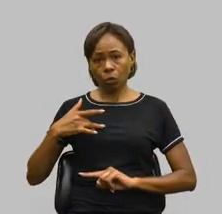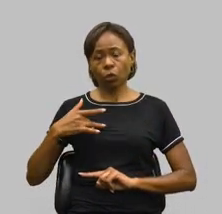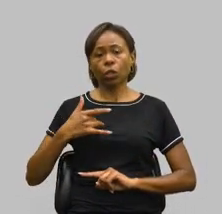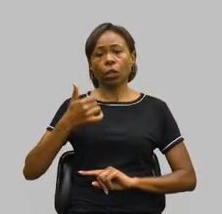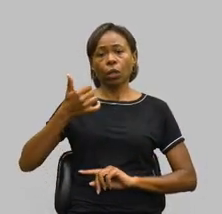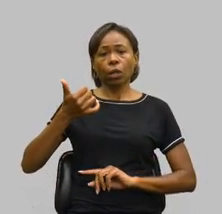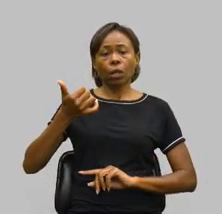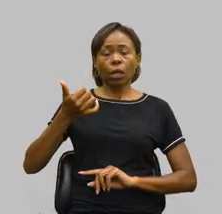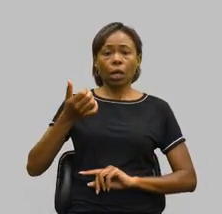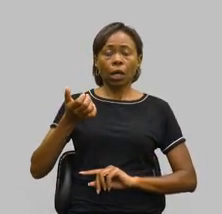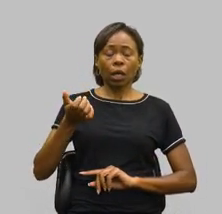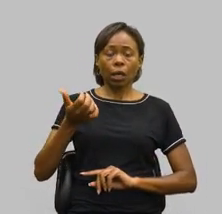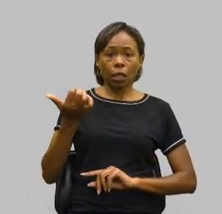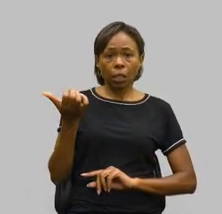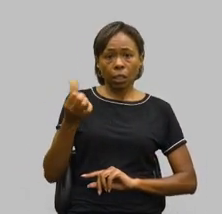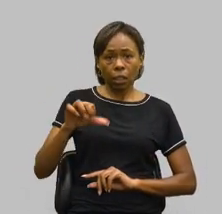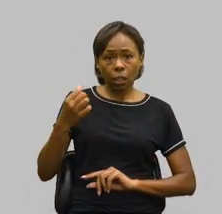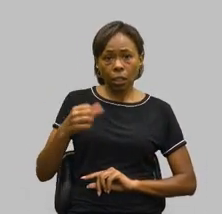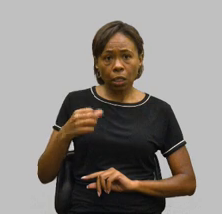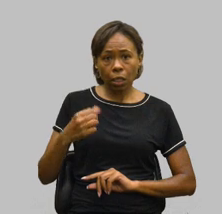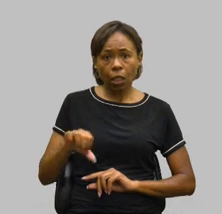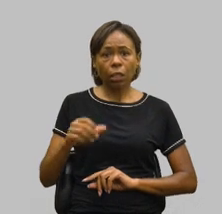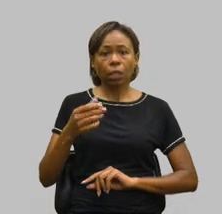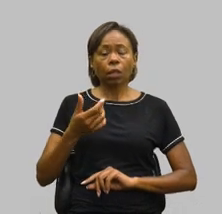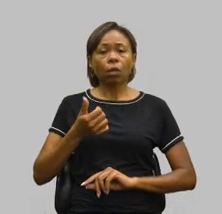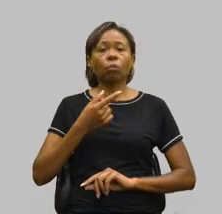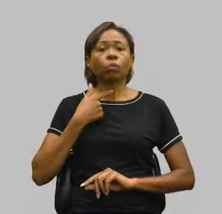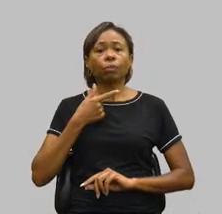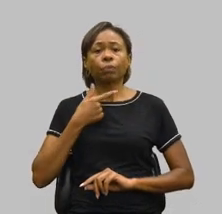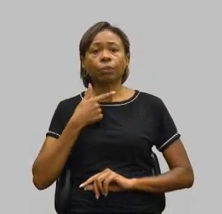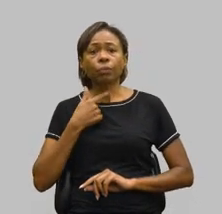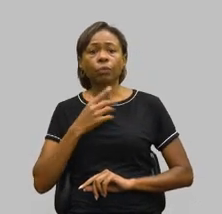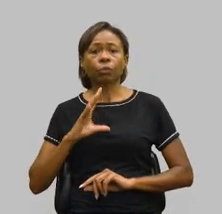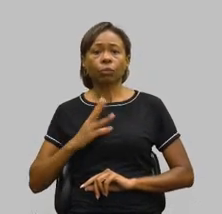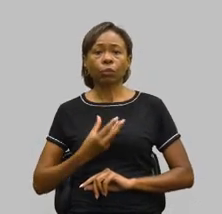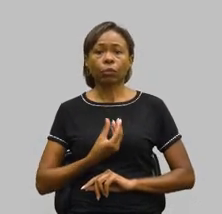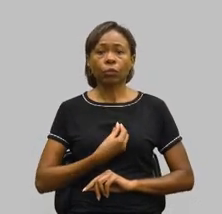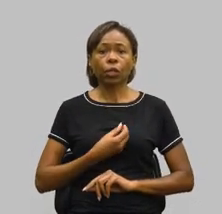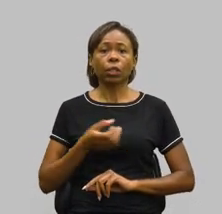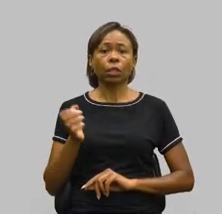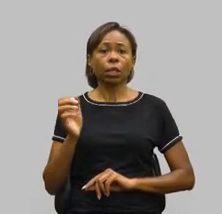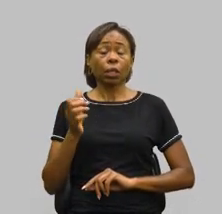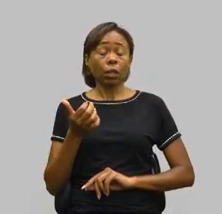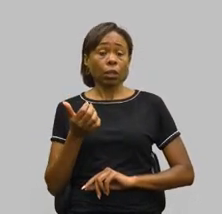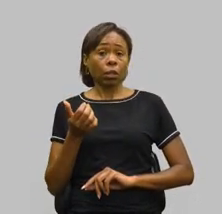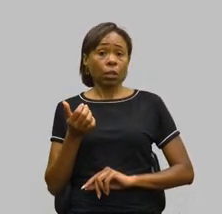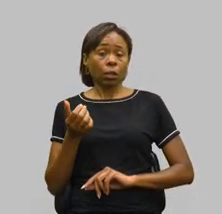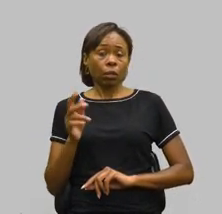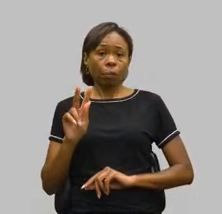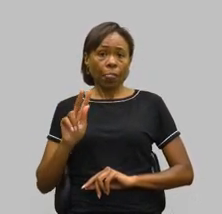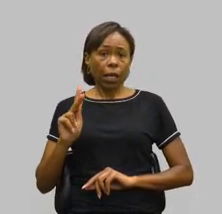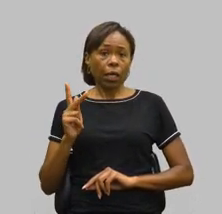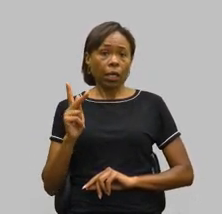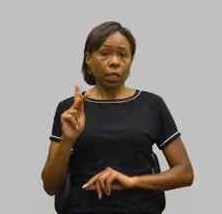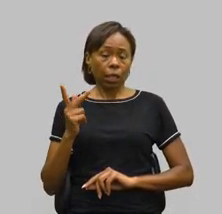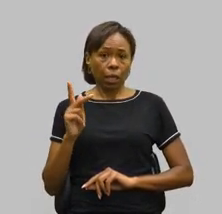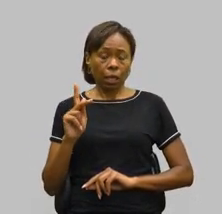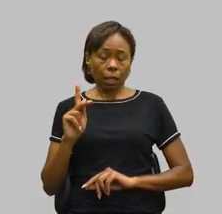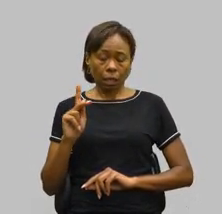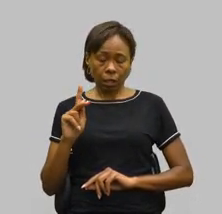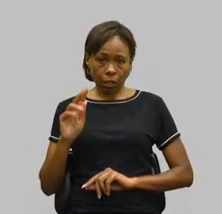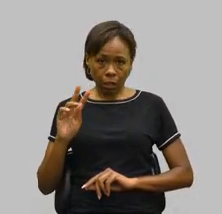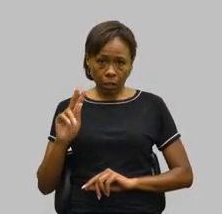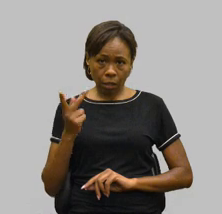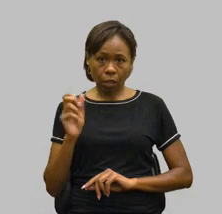gays bissexuais travestis e e transsexuais de 2024 a226 com previsão de lançamento ainda para este